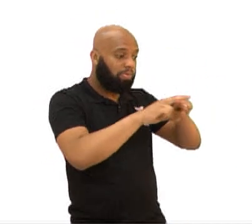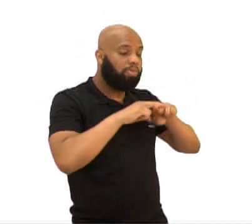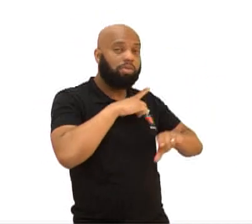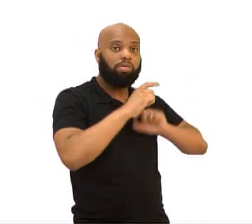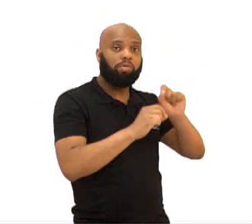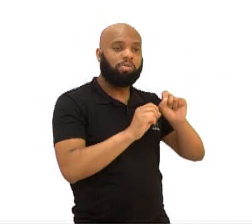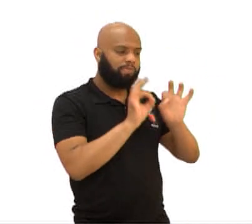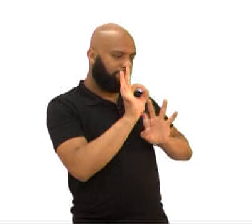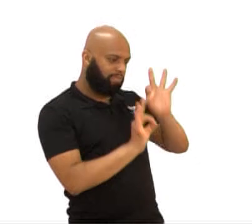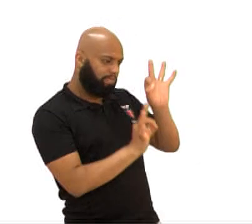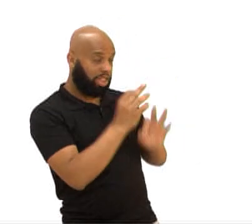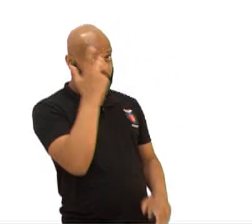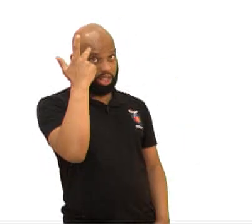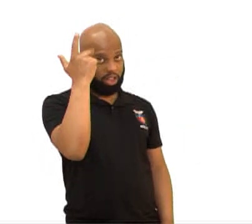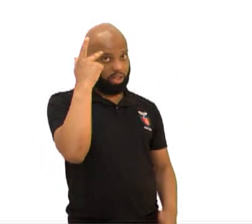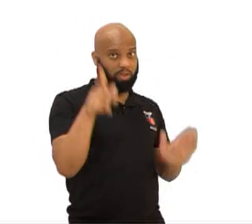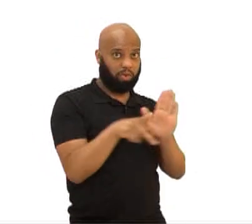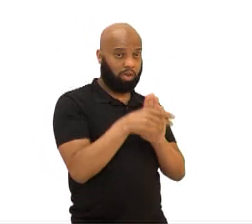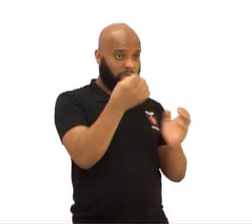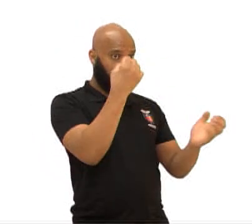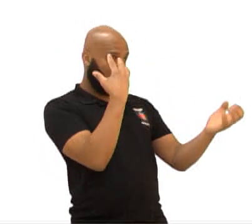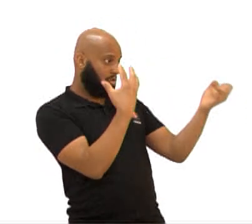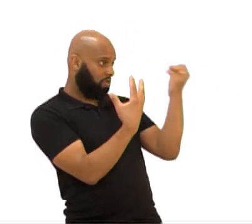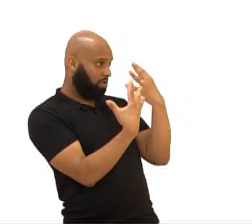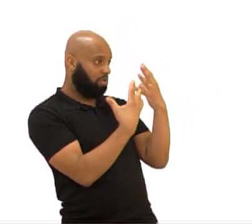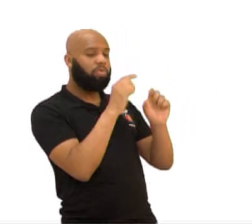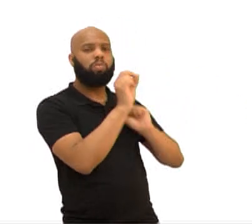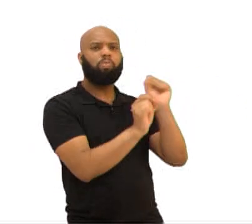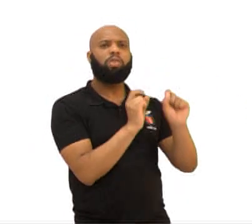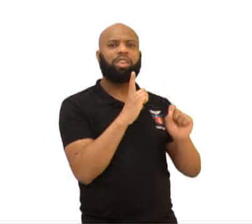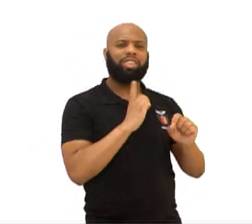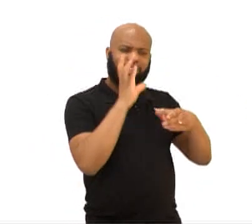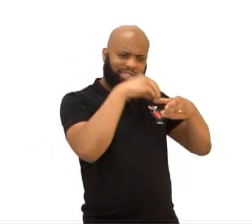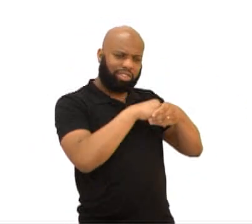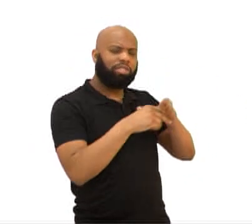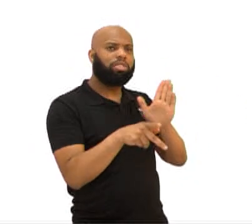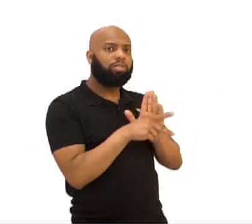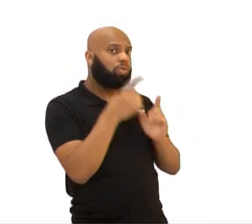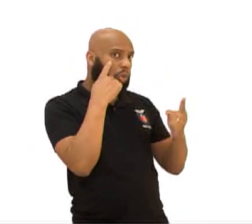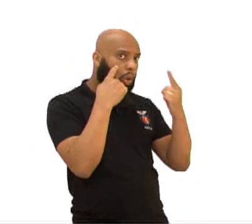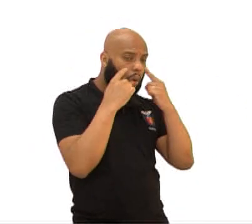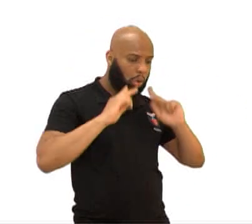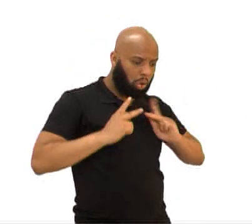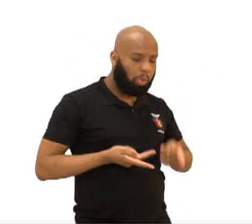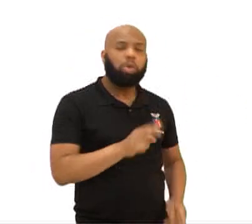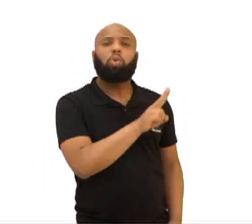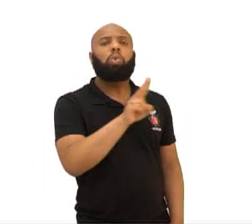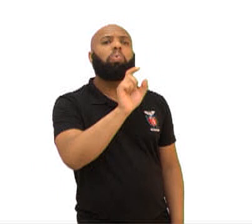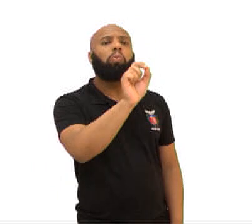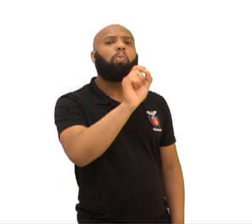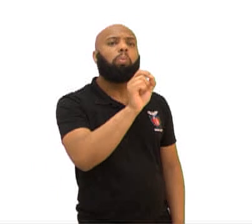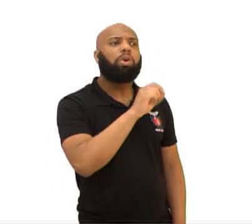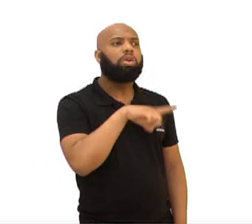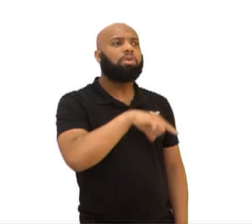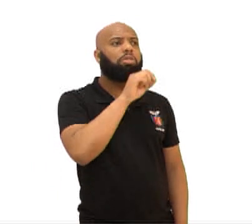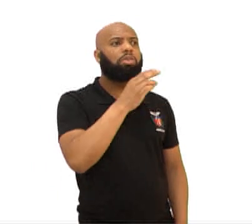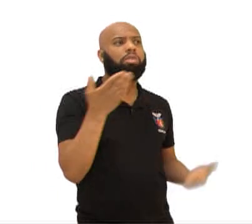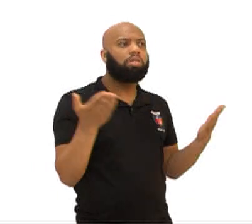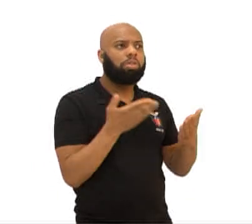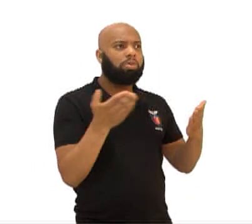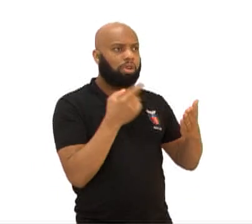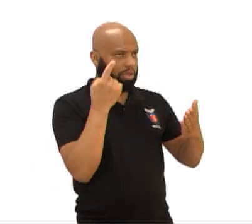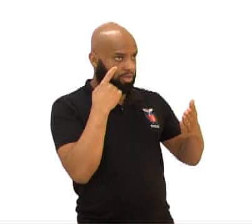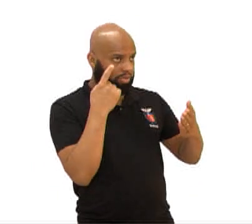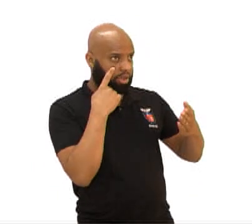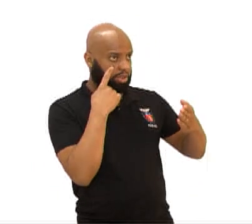um regulador natural de luminosidade. Essa parte do olho humano é chamada, vamos então às nossas opções. Letra A,